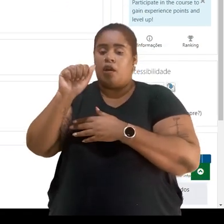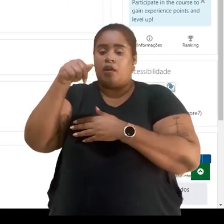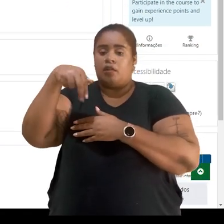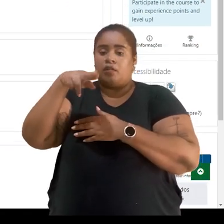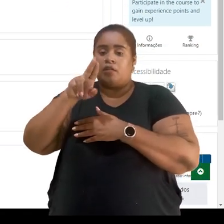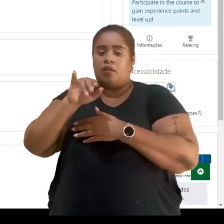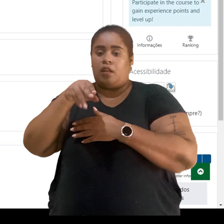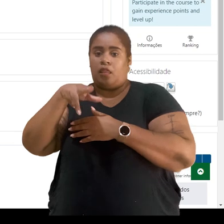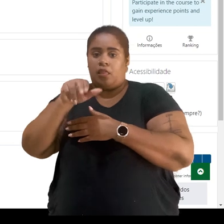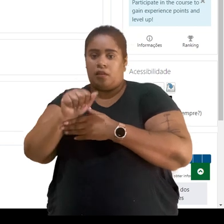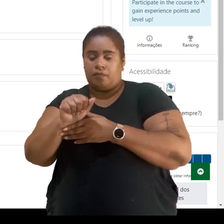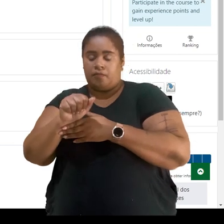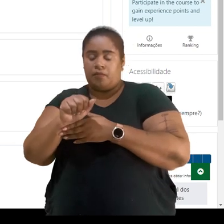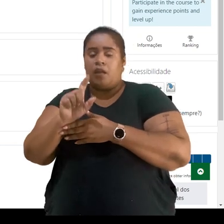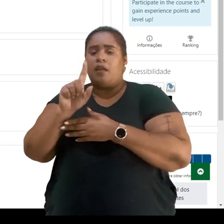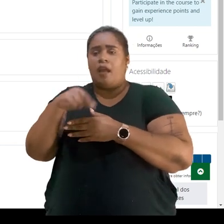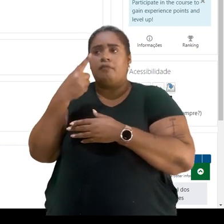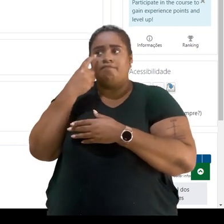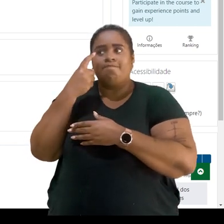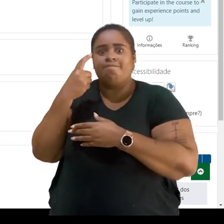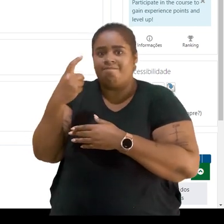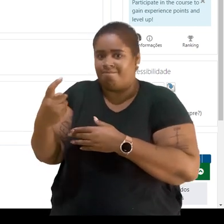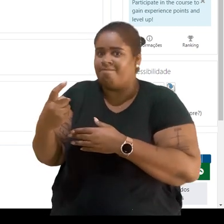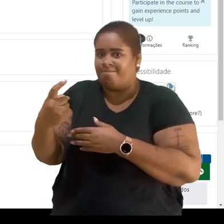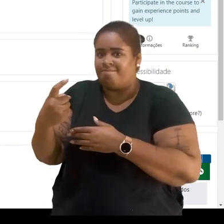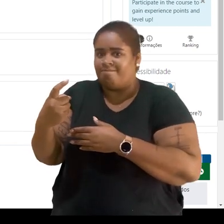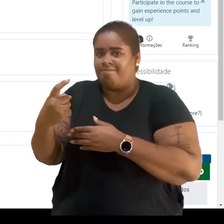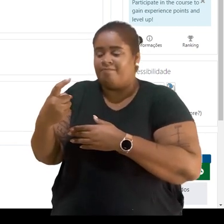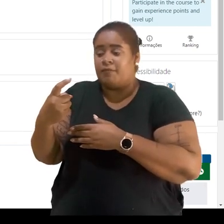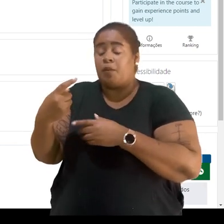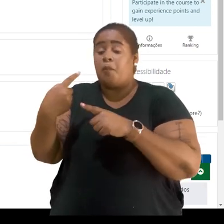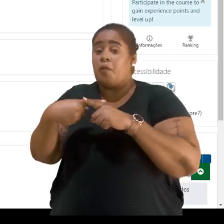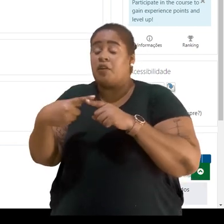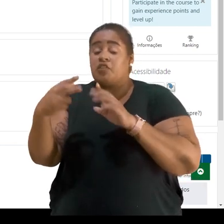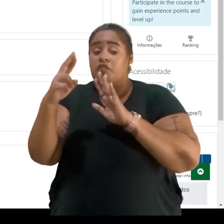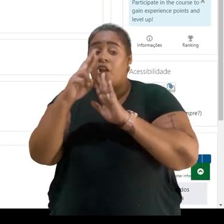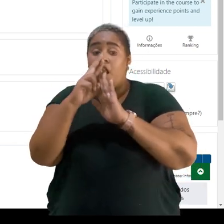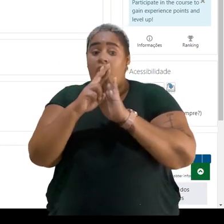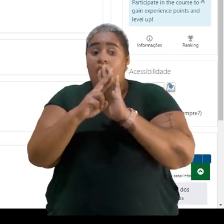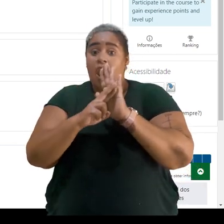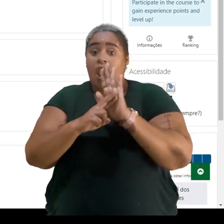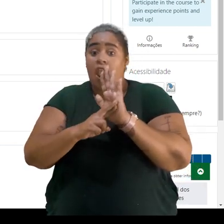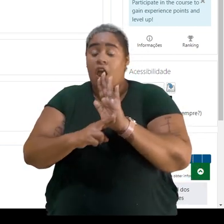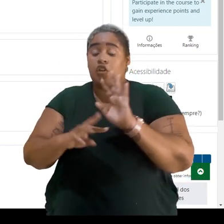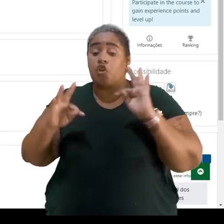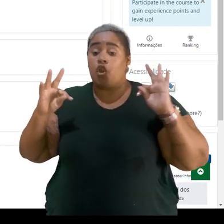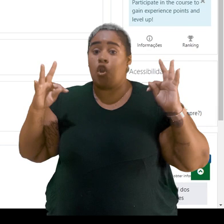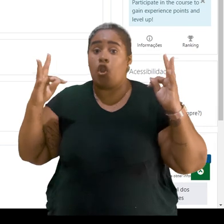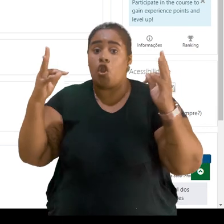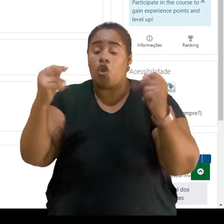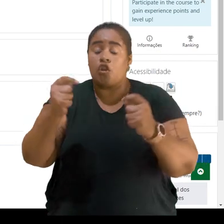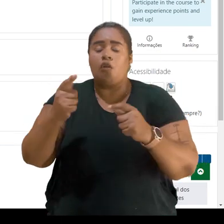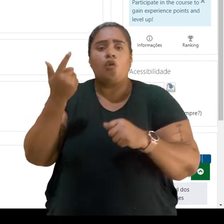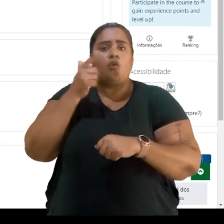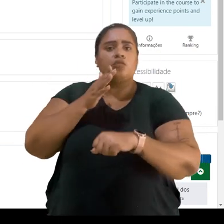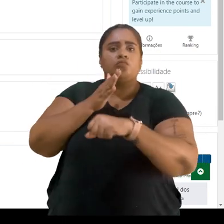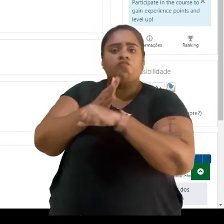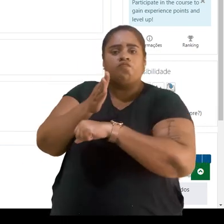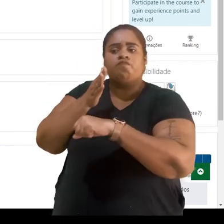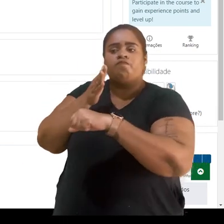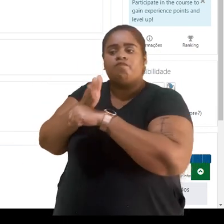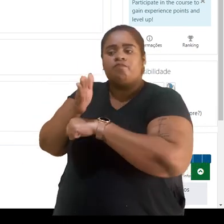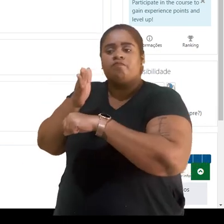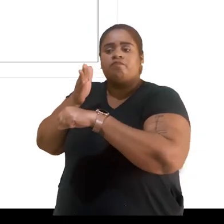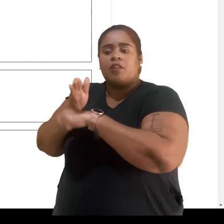relatórios dela somente da Joaquina então uma das opções bem interessantes que tem aqui é